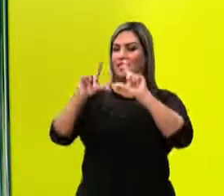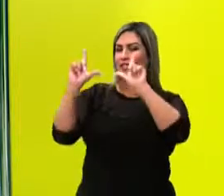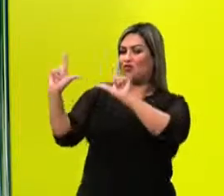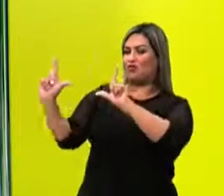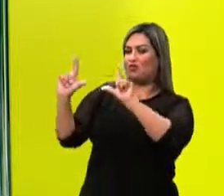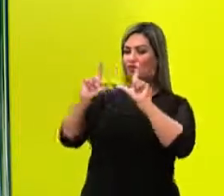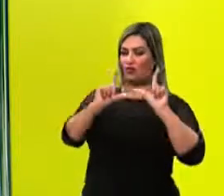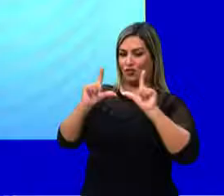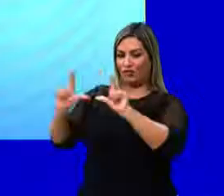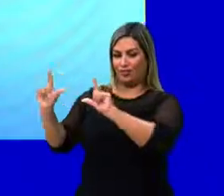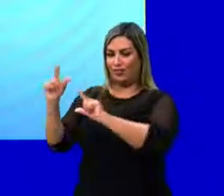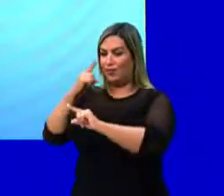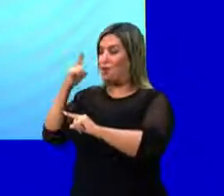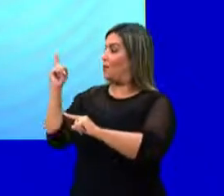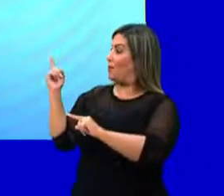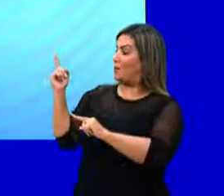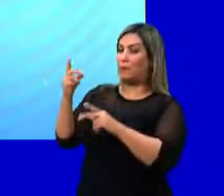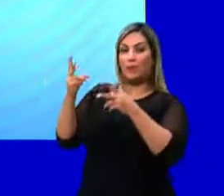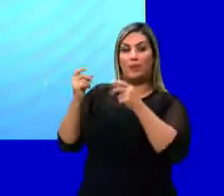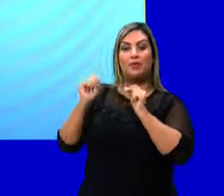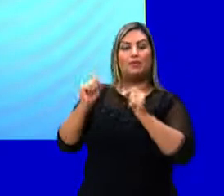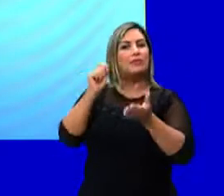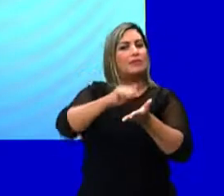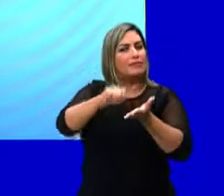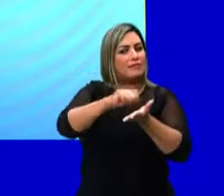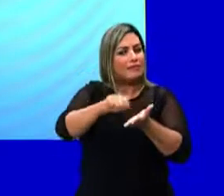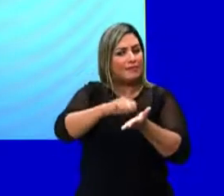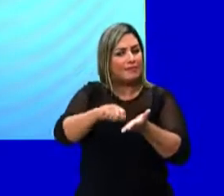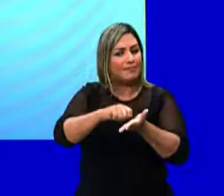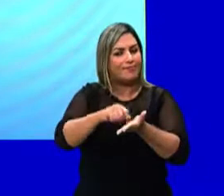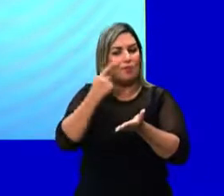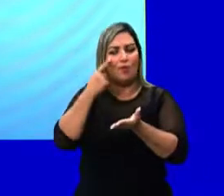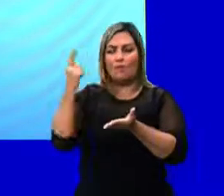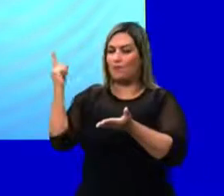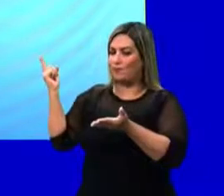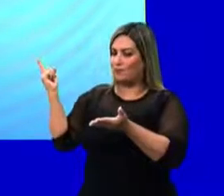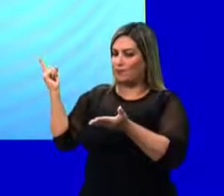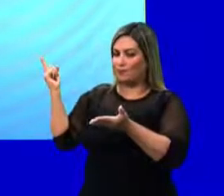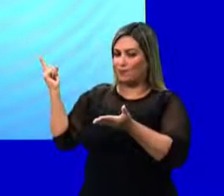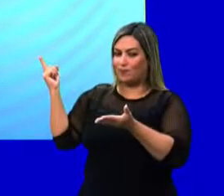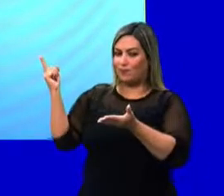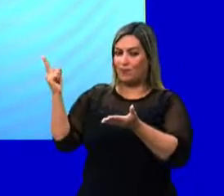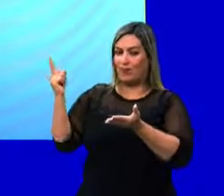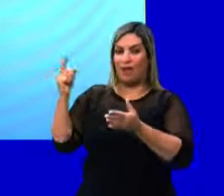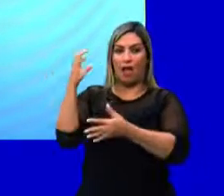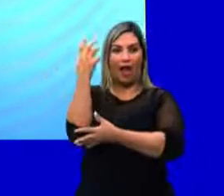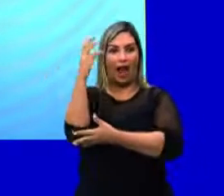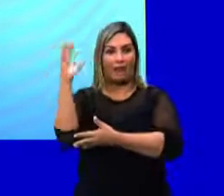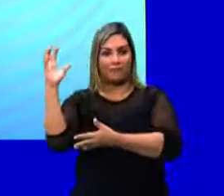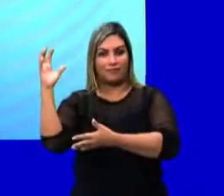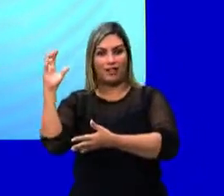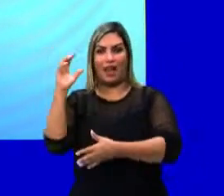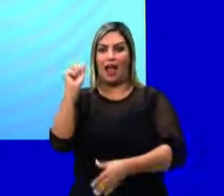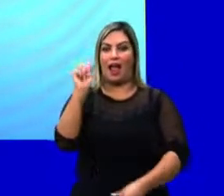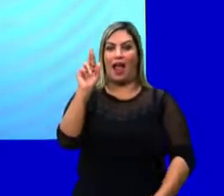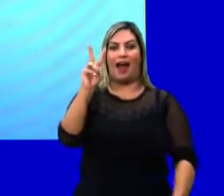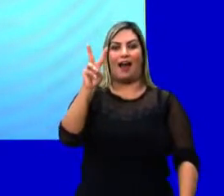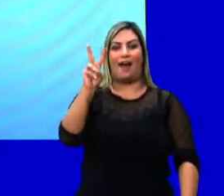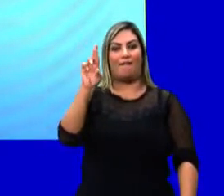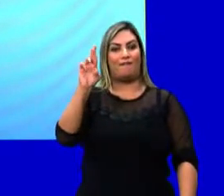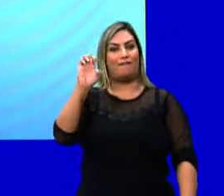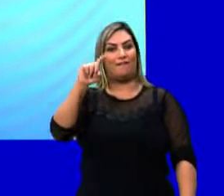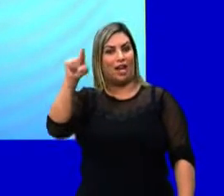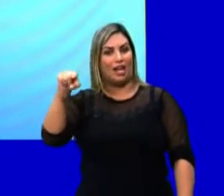aqui, eu quero que vocês percebam a escrita, olha, né? Ao invés de árvore, nós temos